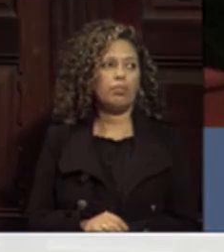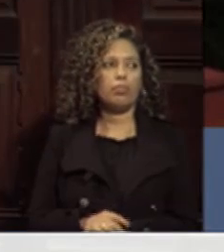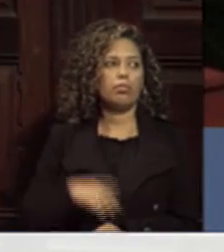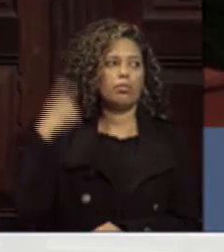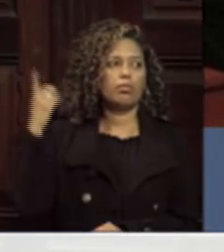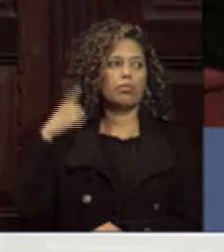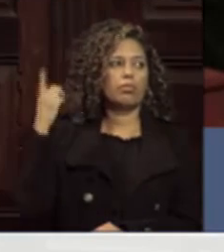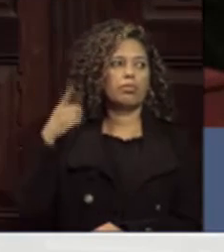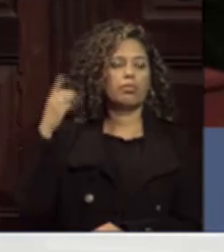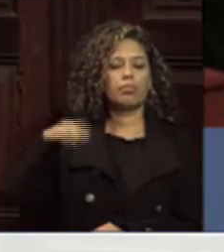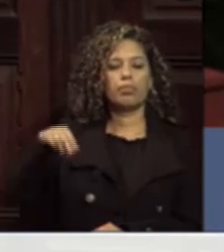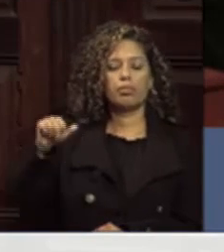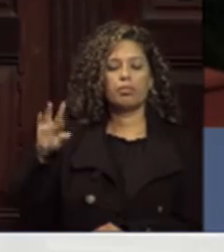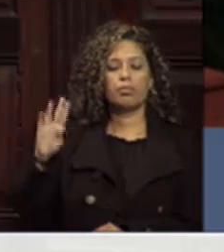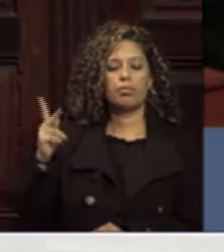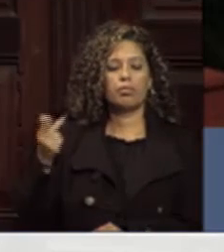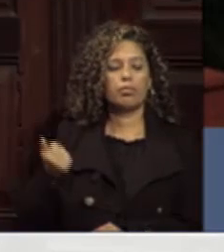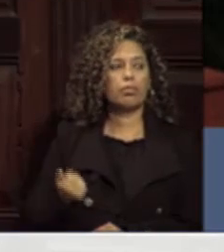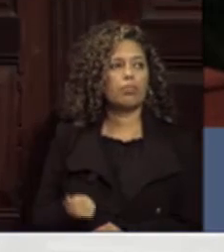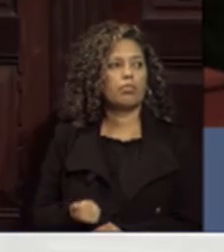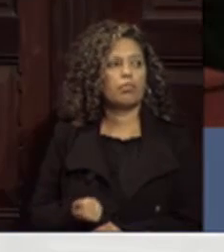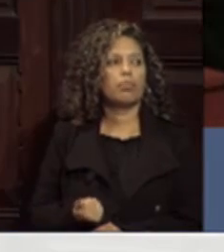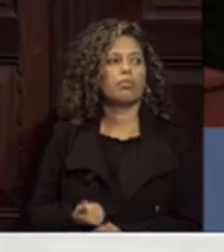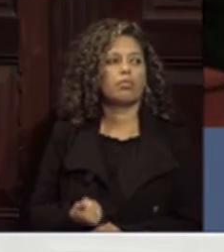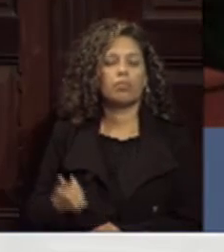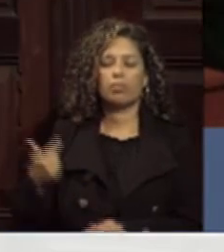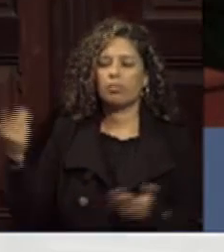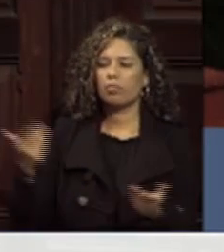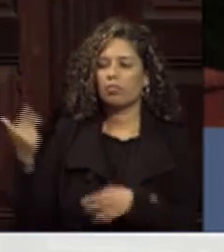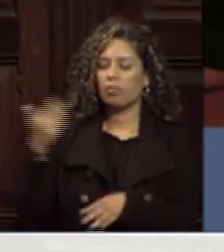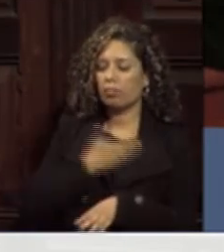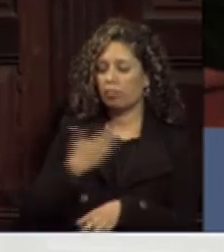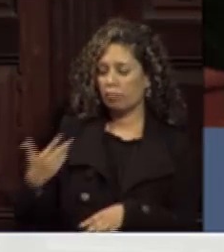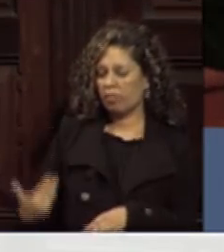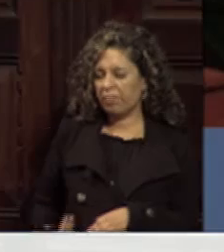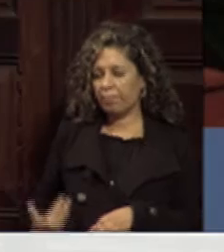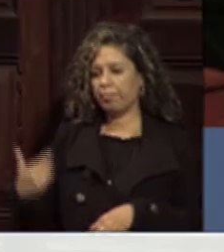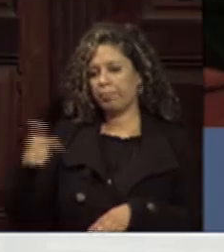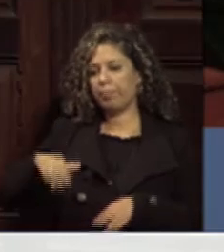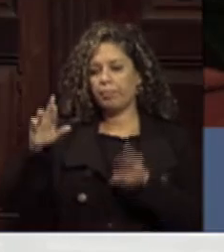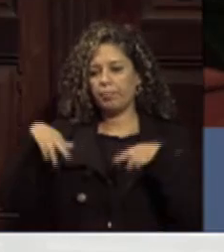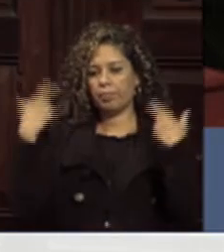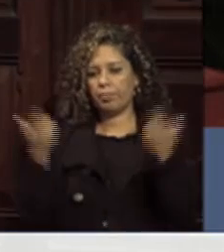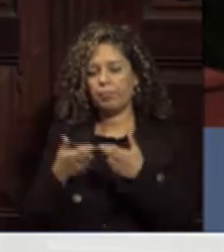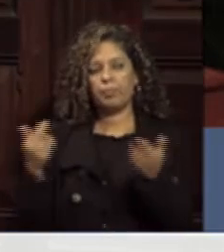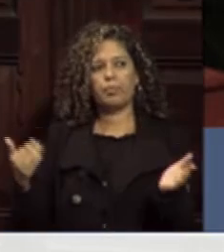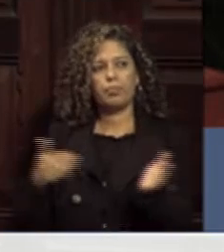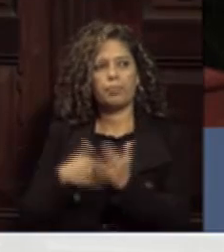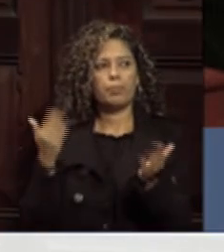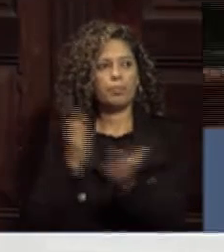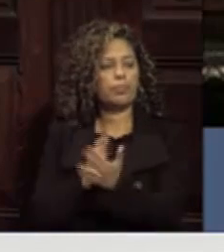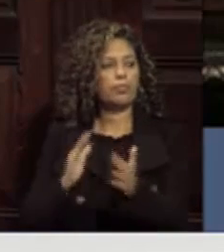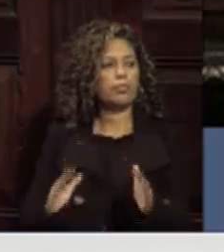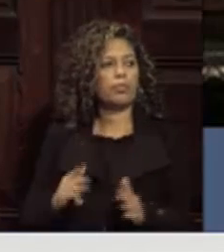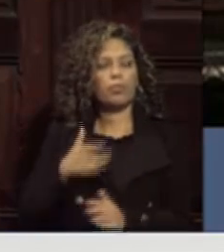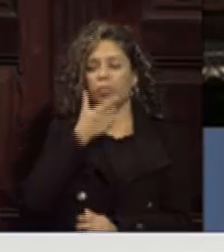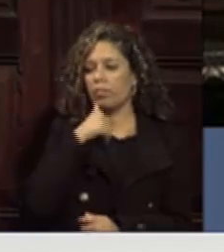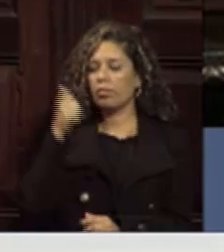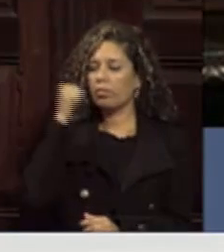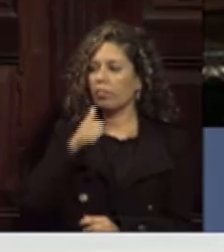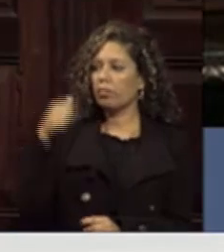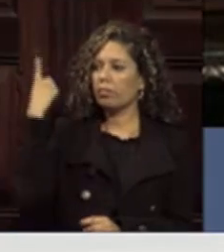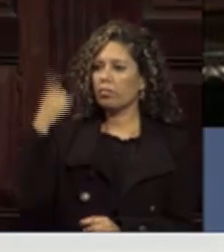Deputada Marta Rocha, que preside essa sessão do expediente final, senhoras e